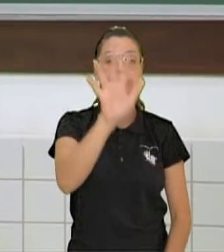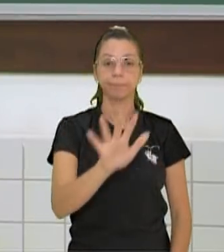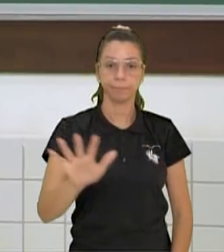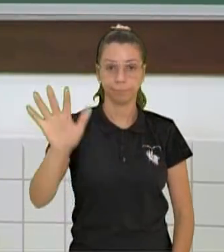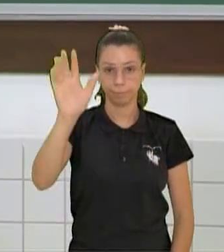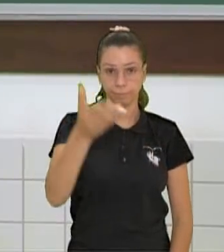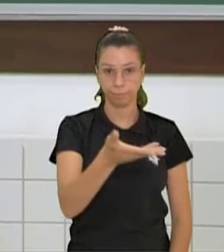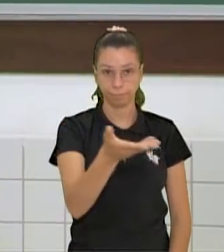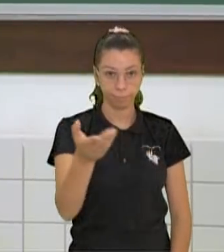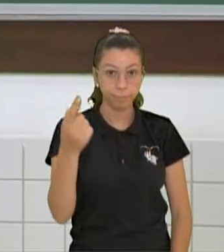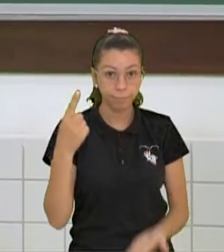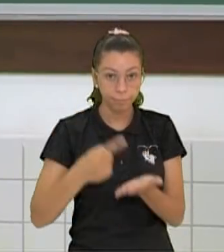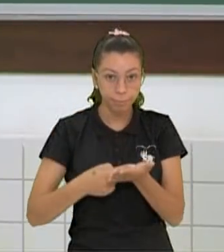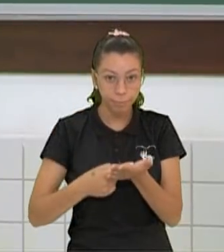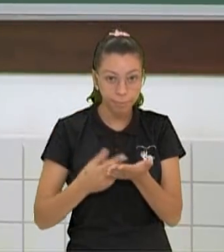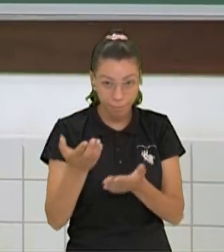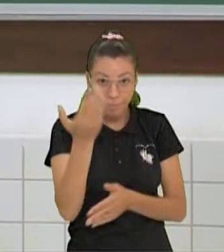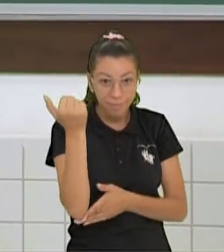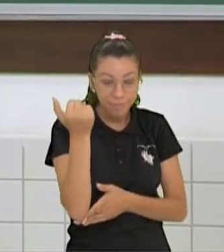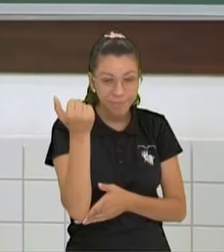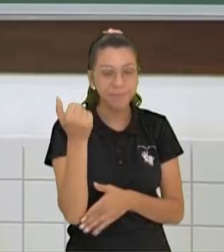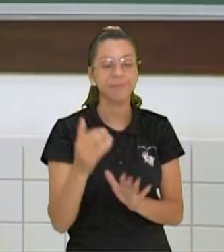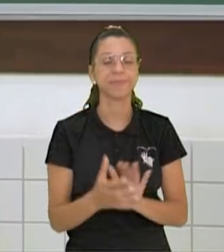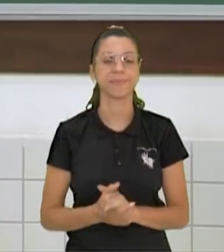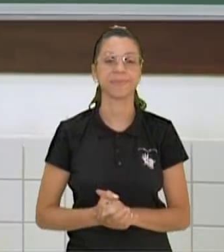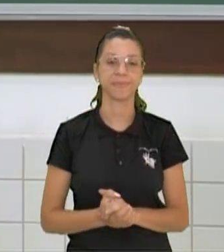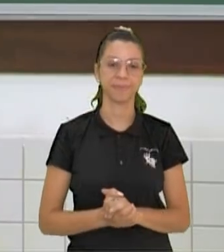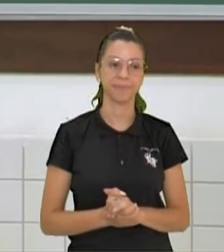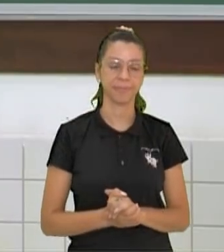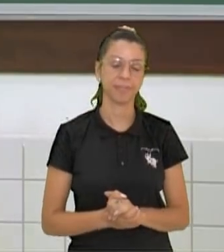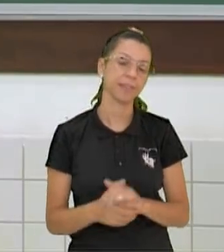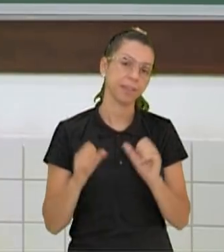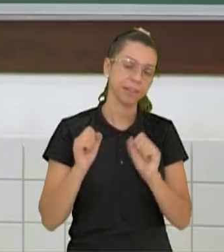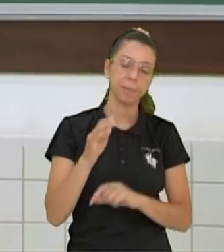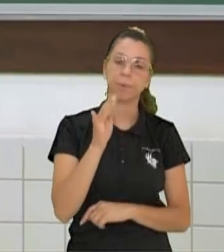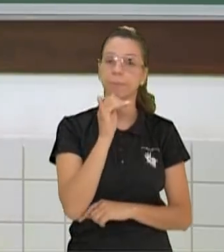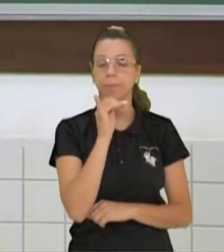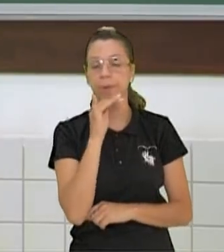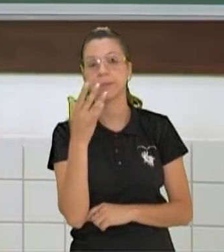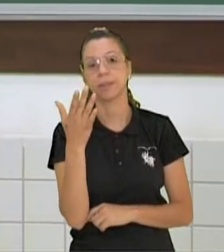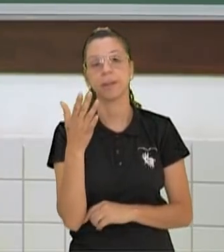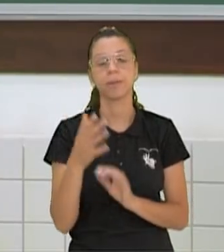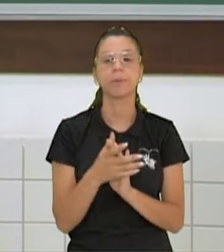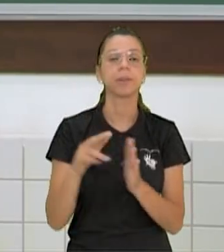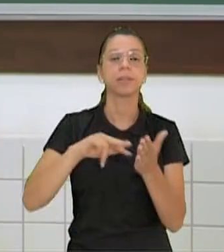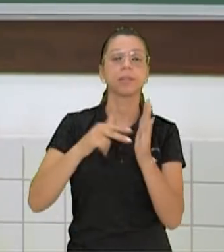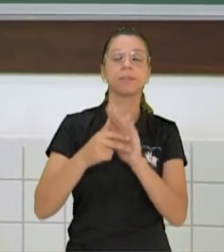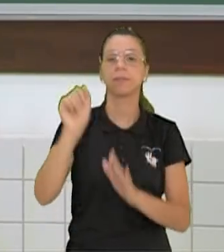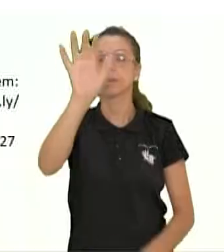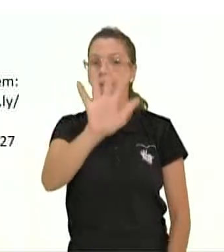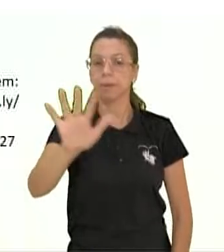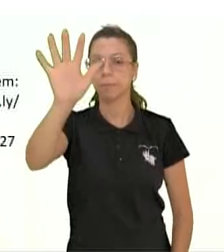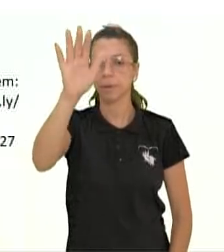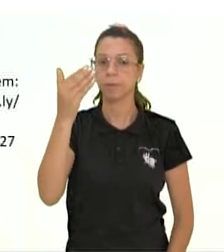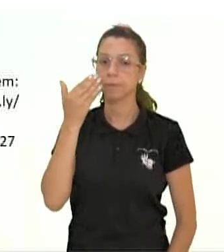para vocês. Combinado? Me ajudem nessa aí? Vamos lá? Você saberia dizer a que se refere essa imagem?